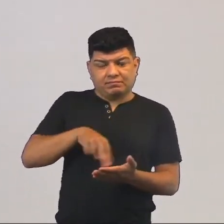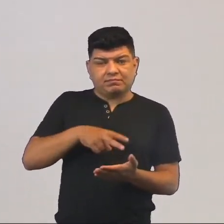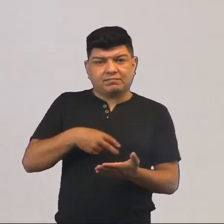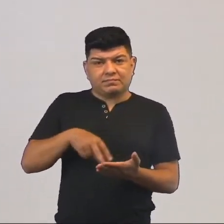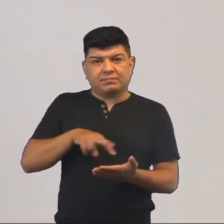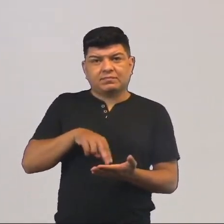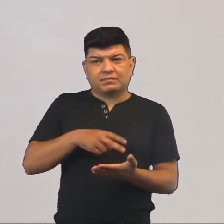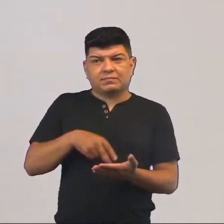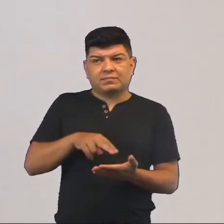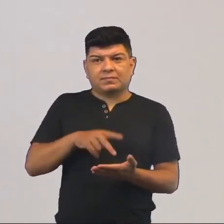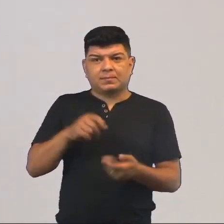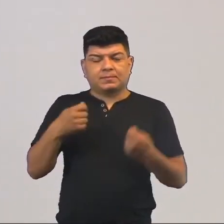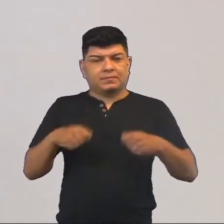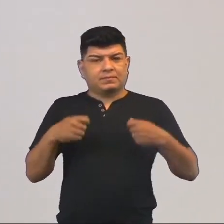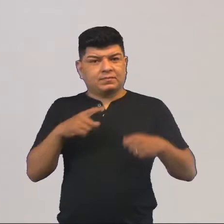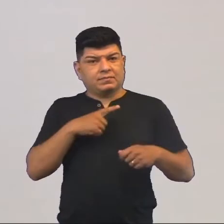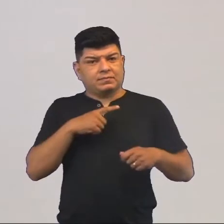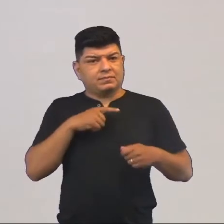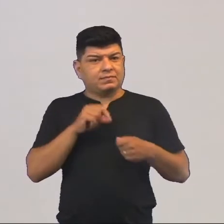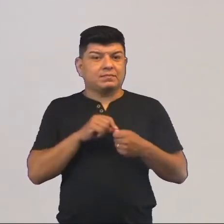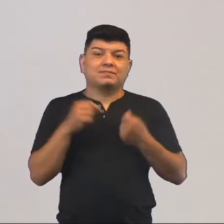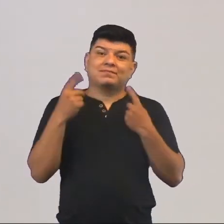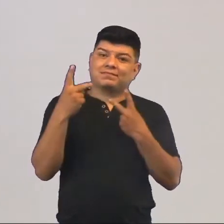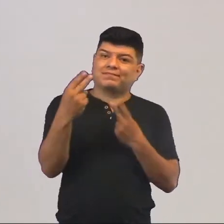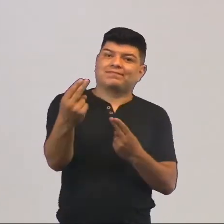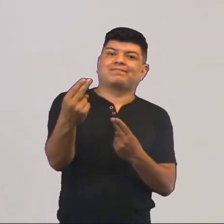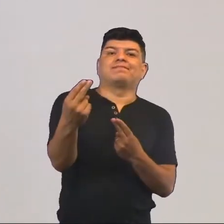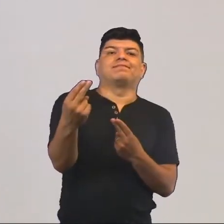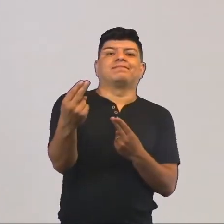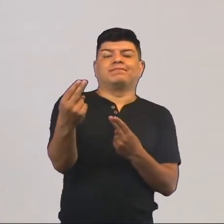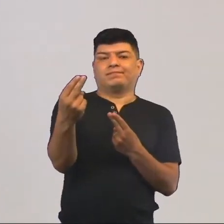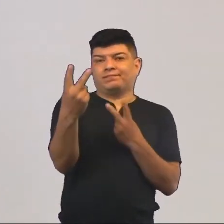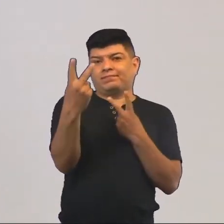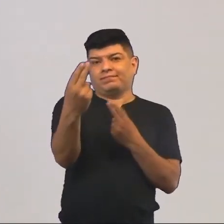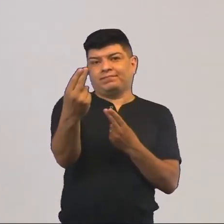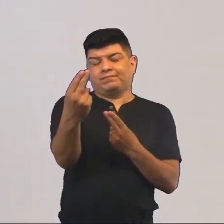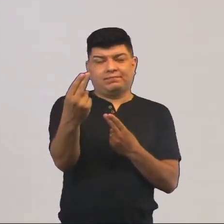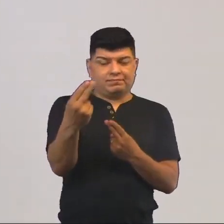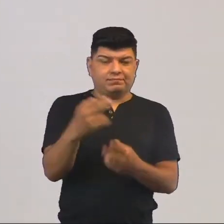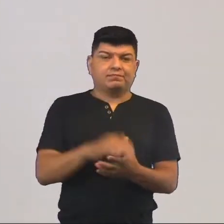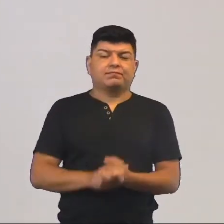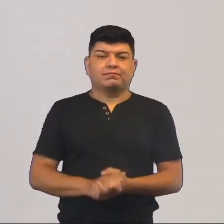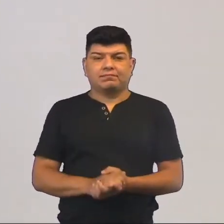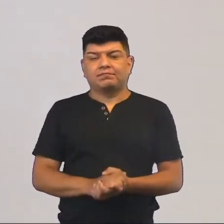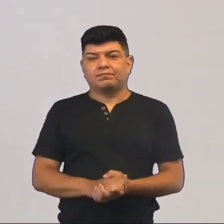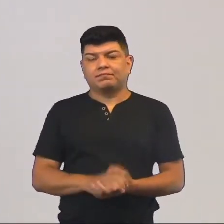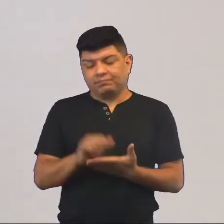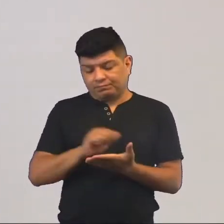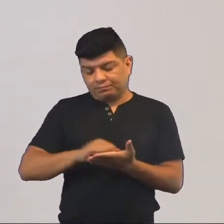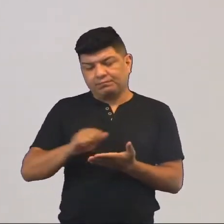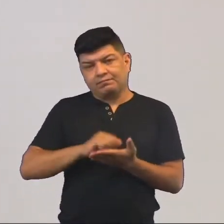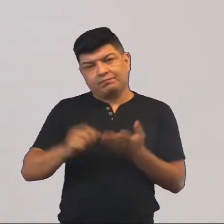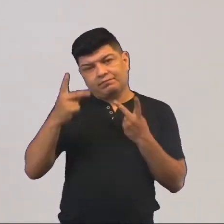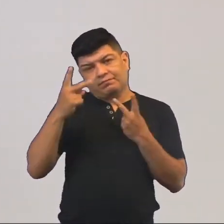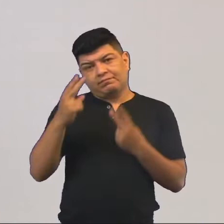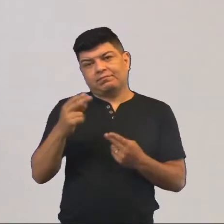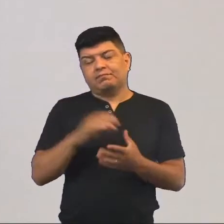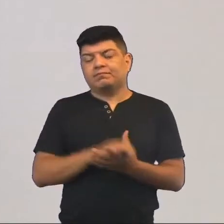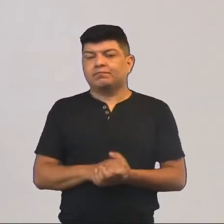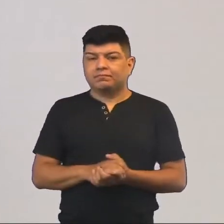estes teriam que executar da mesma forma que Raoul escreveu, né? Então, eis